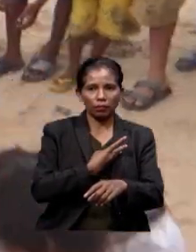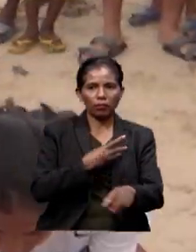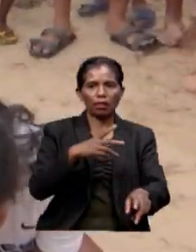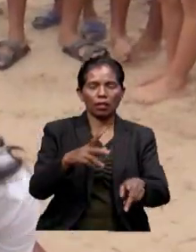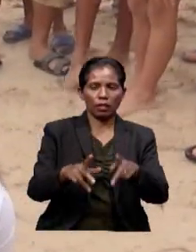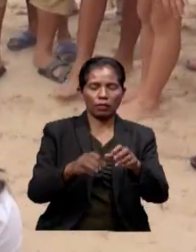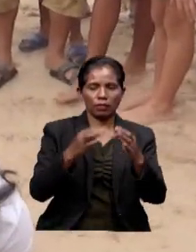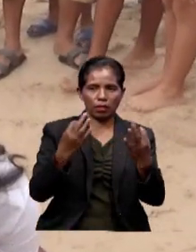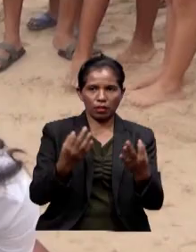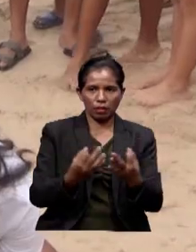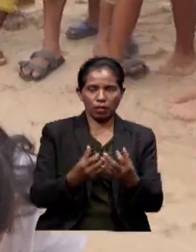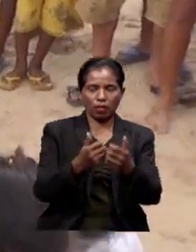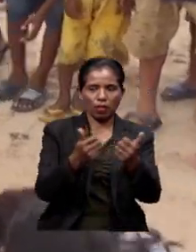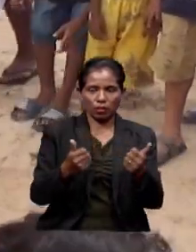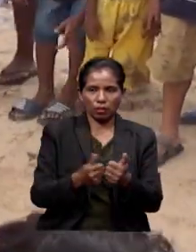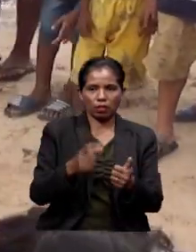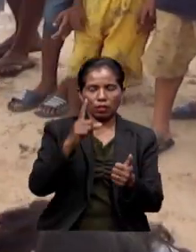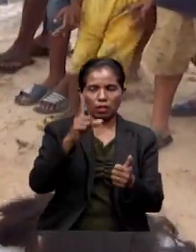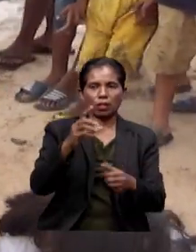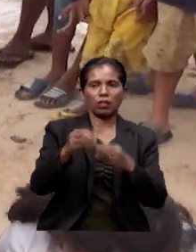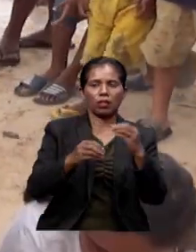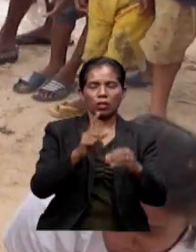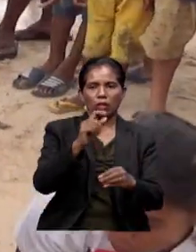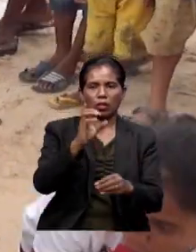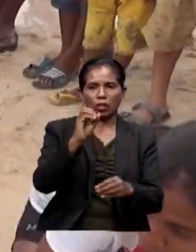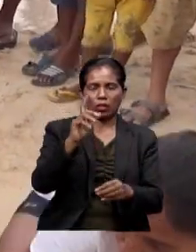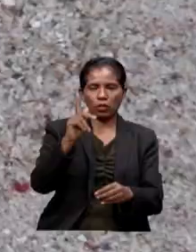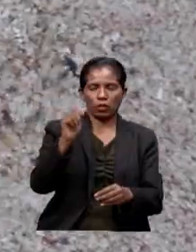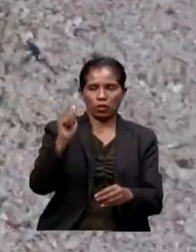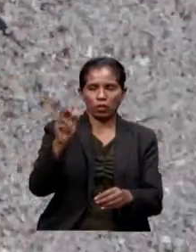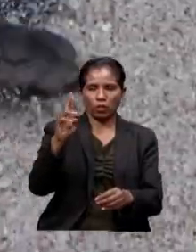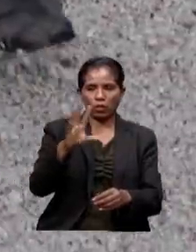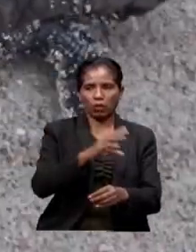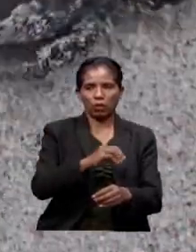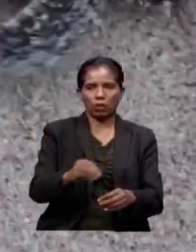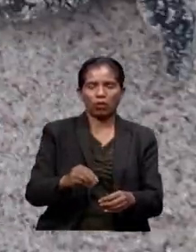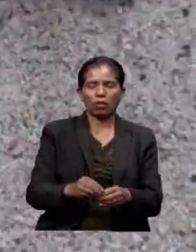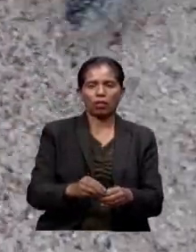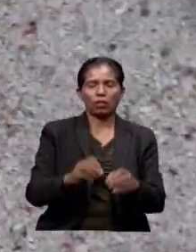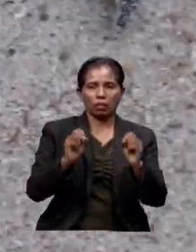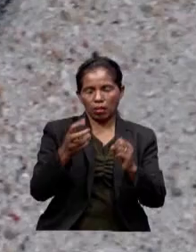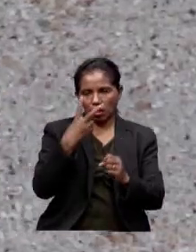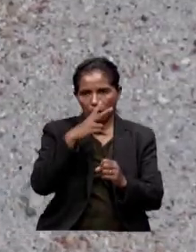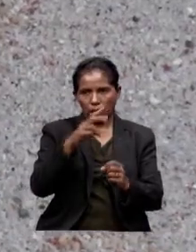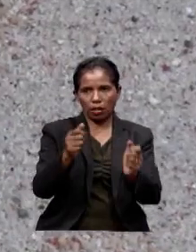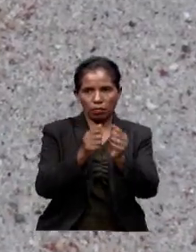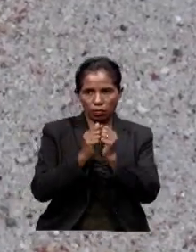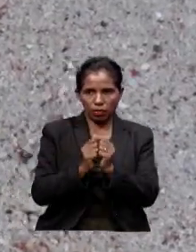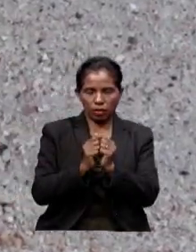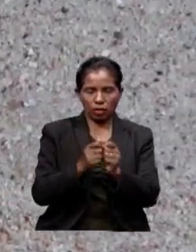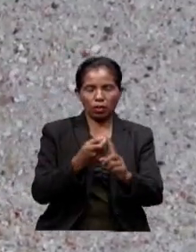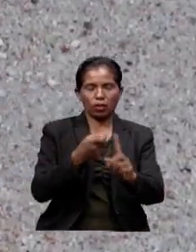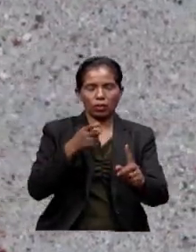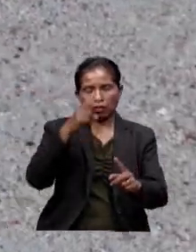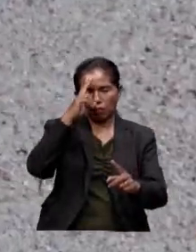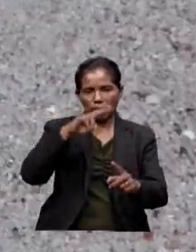ni asociação ida kona ba. Tokar, ni marlesa osanar ni ni ma conserva. Hamoto ki dei osi mala